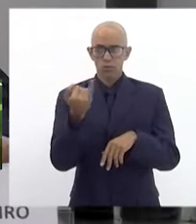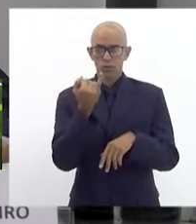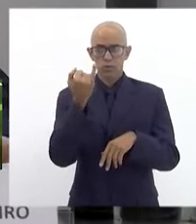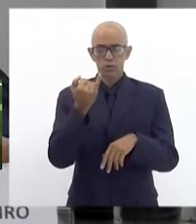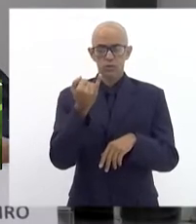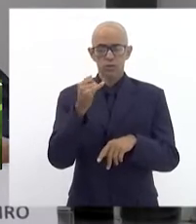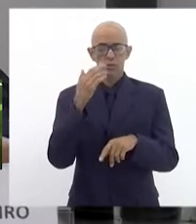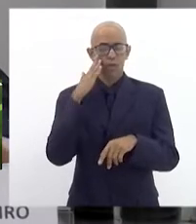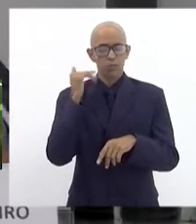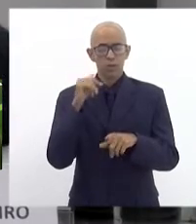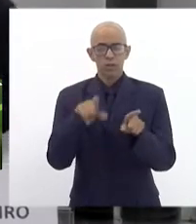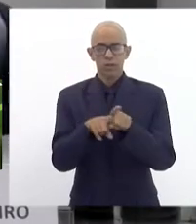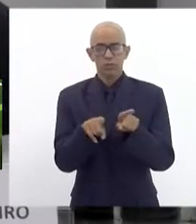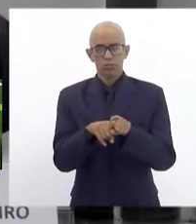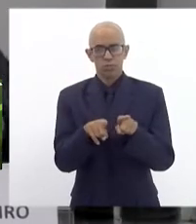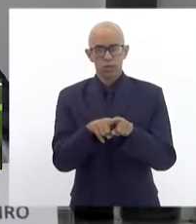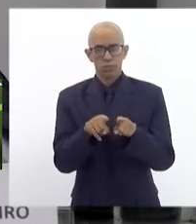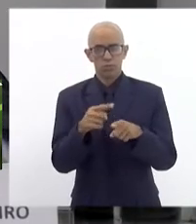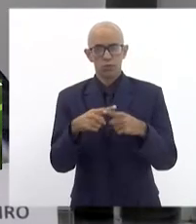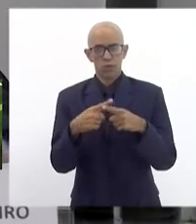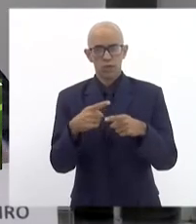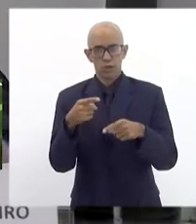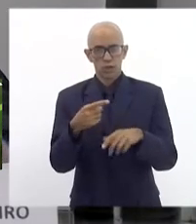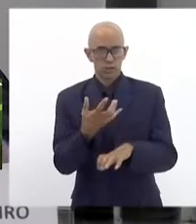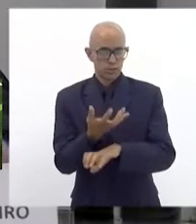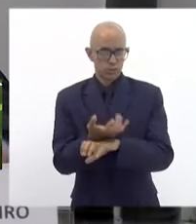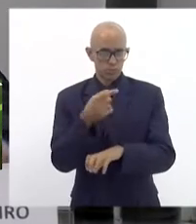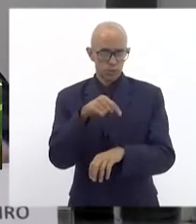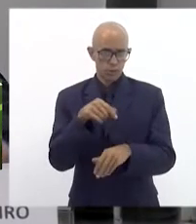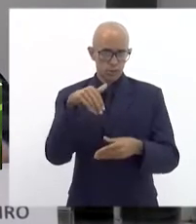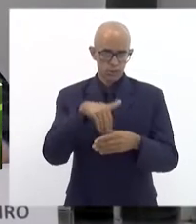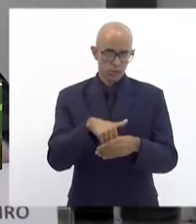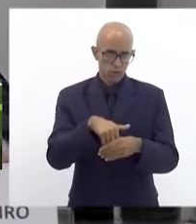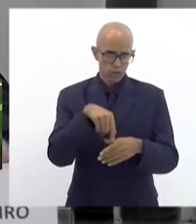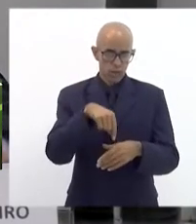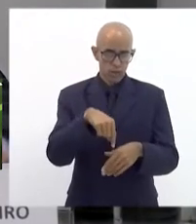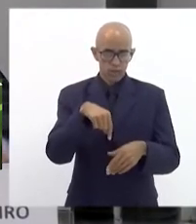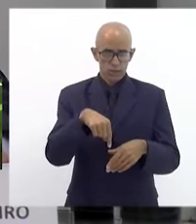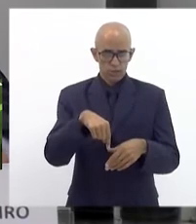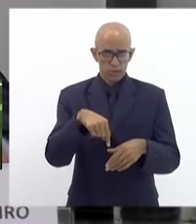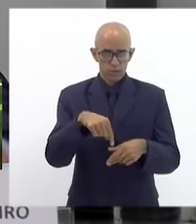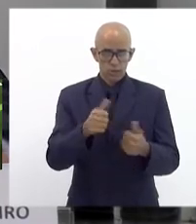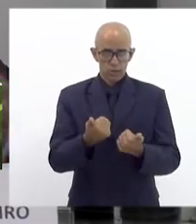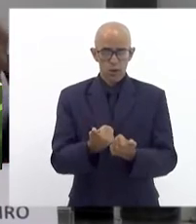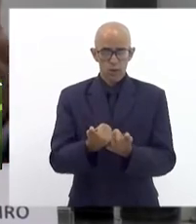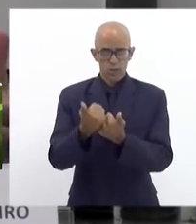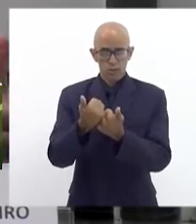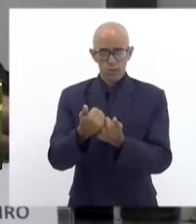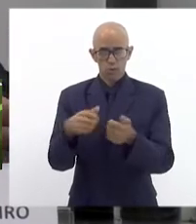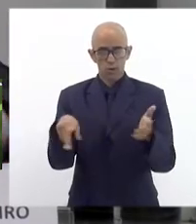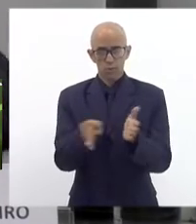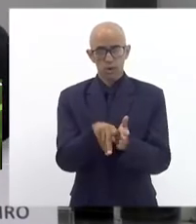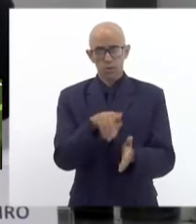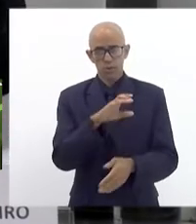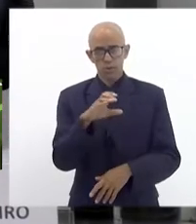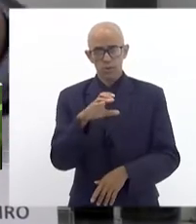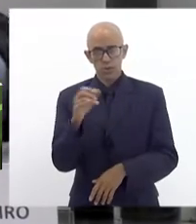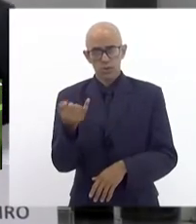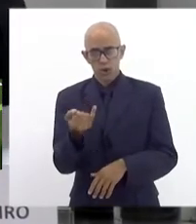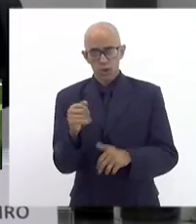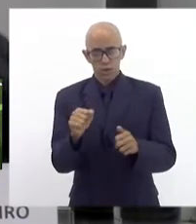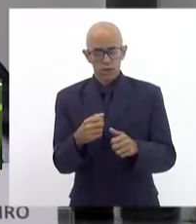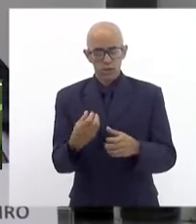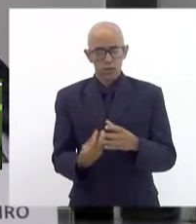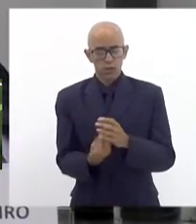matéria que tem tramitado com desenvoltura aqui na casa, com apoio da própria CCJ, que construiu conosco,